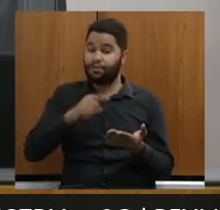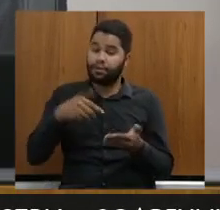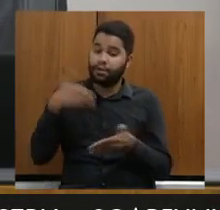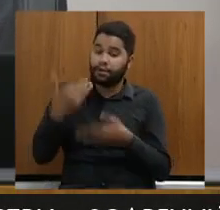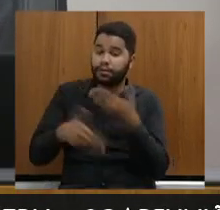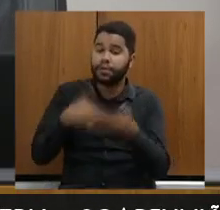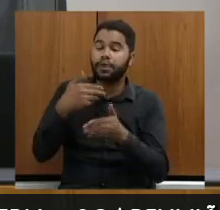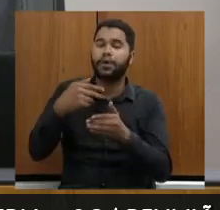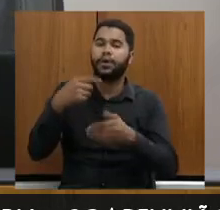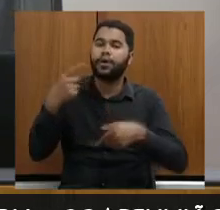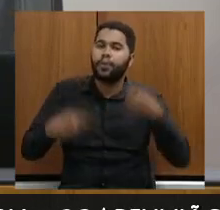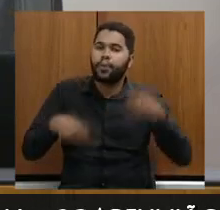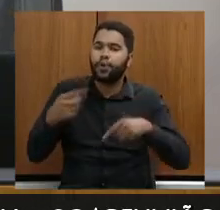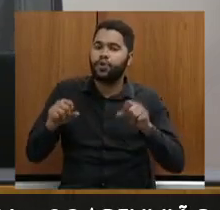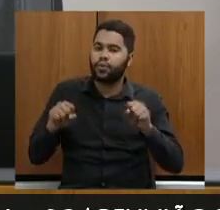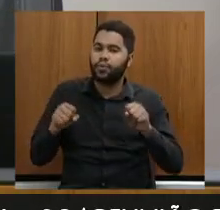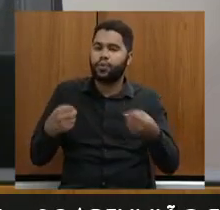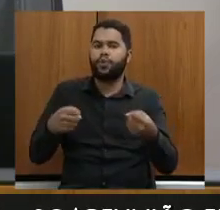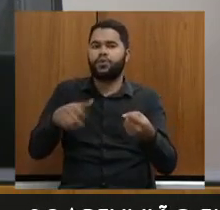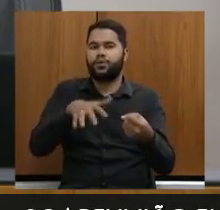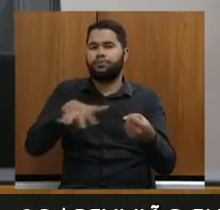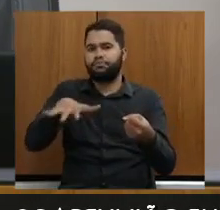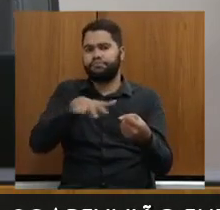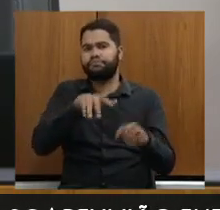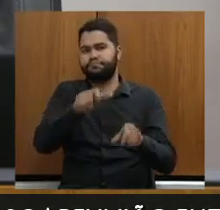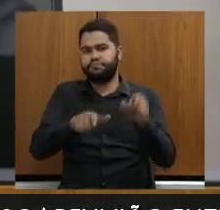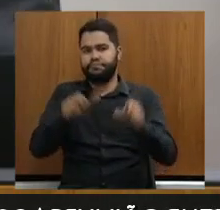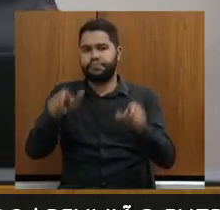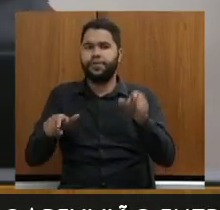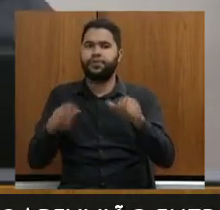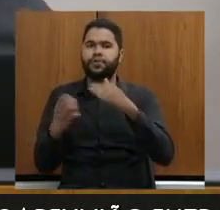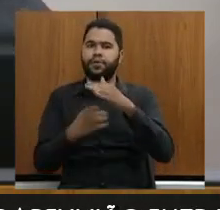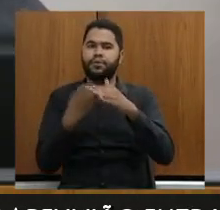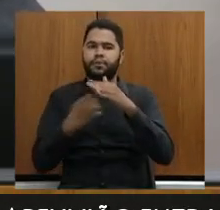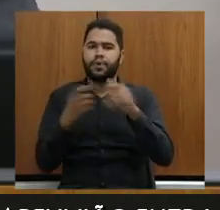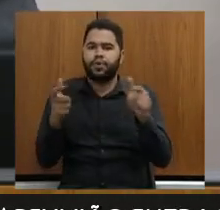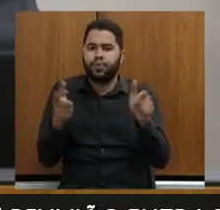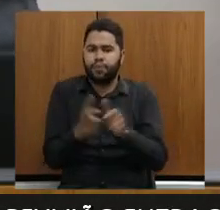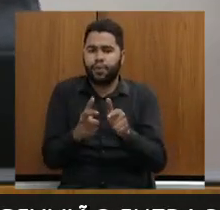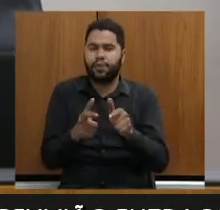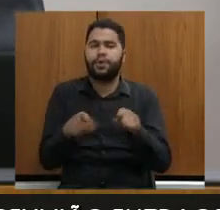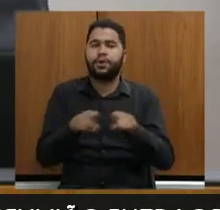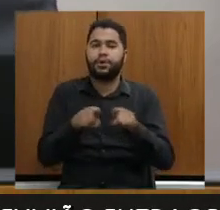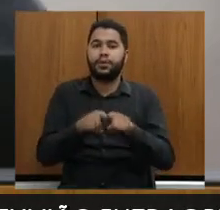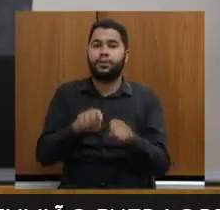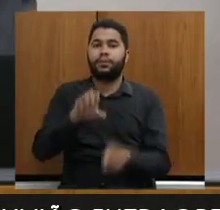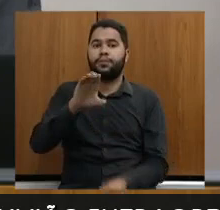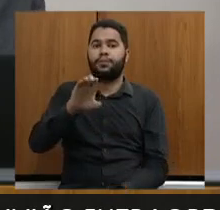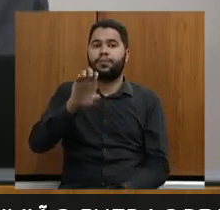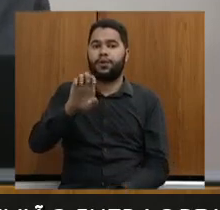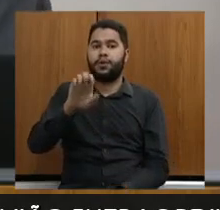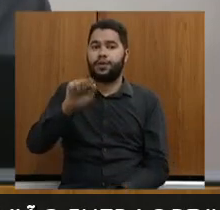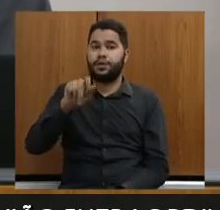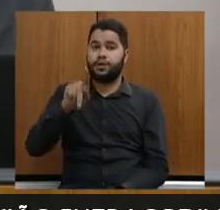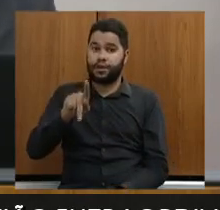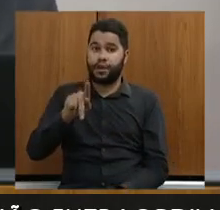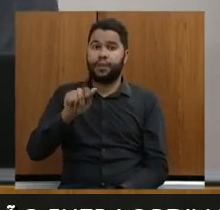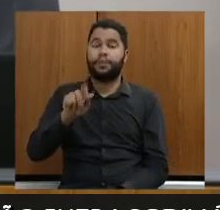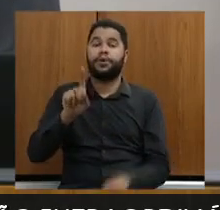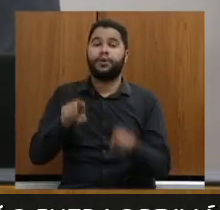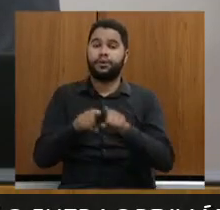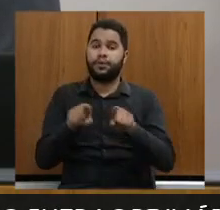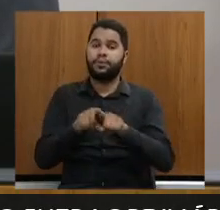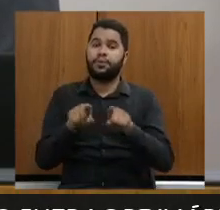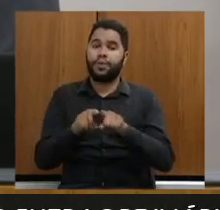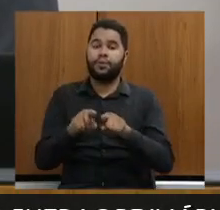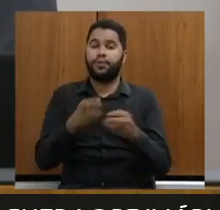avançar na política de proteção a esse produto e a seapa tem uma responsabilidade muito grande junto